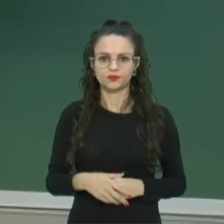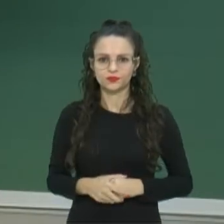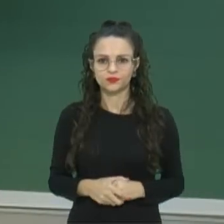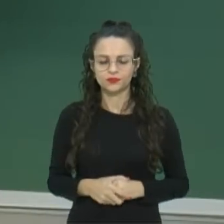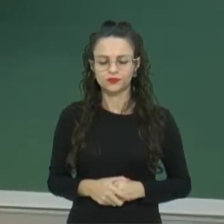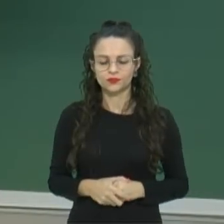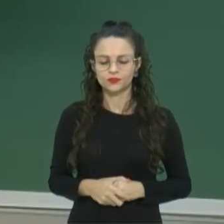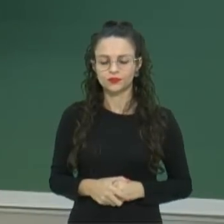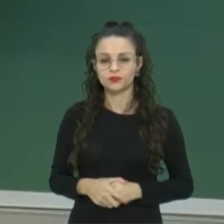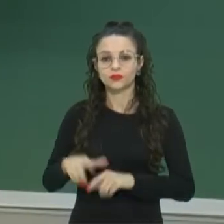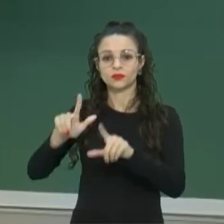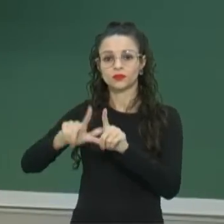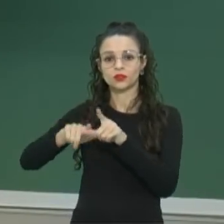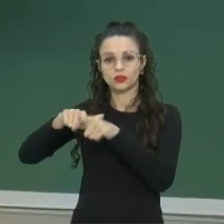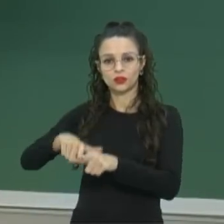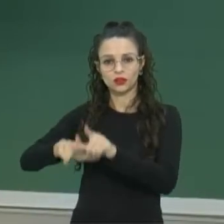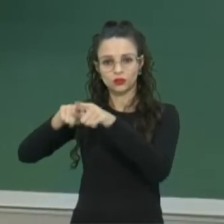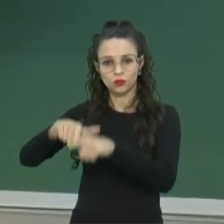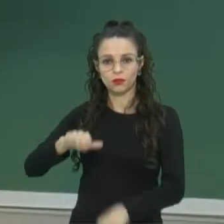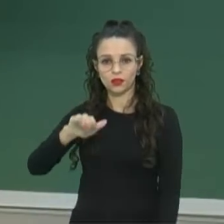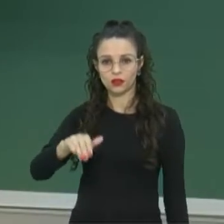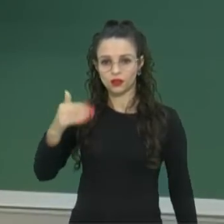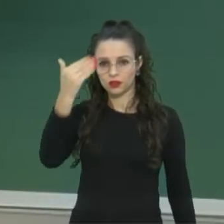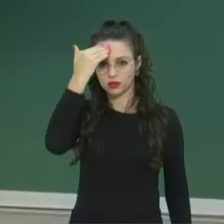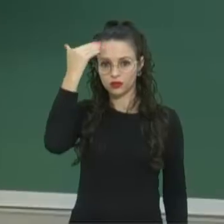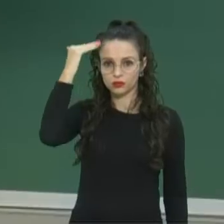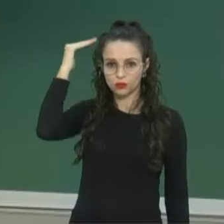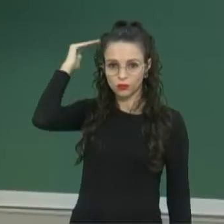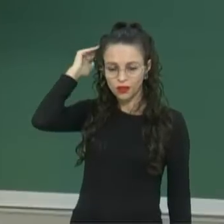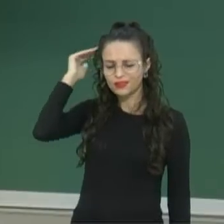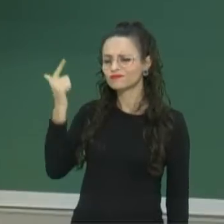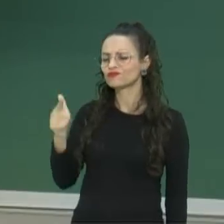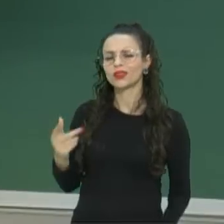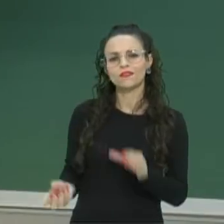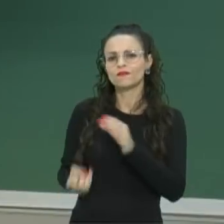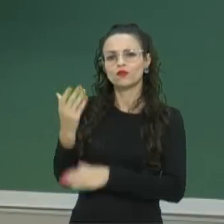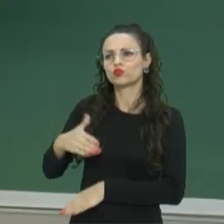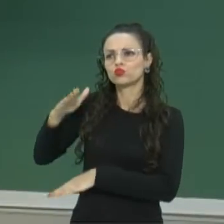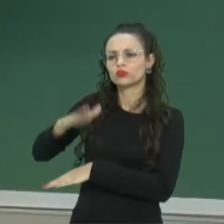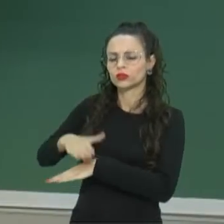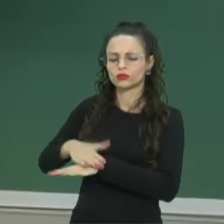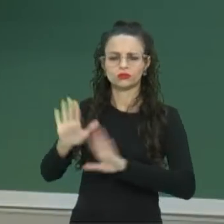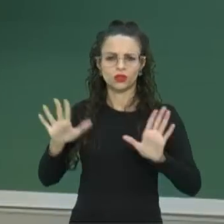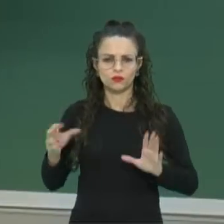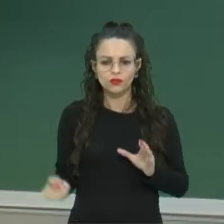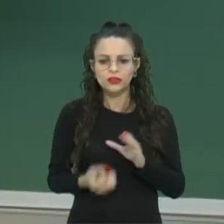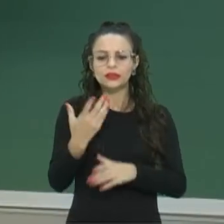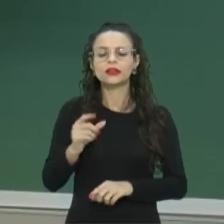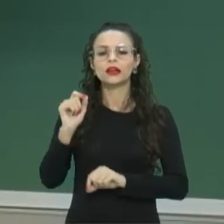No candomblé, não existe fundador, porque ela foi criada pelos